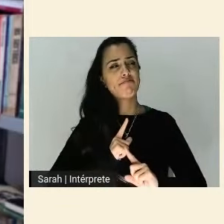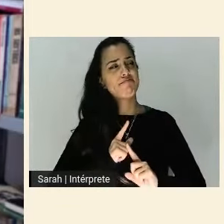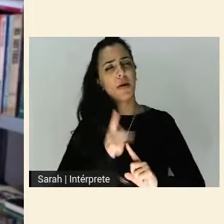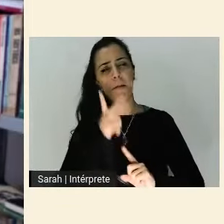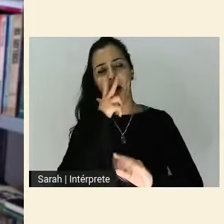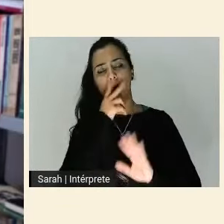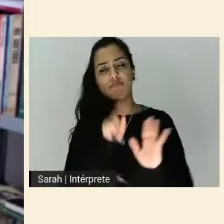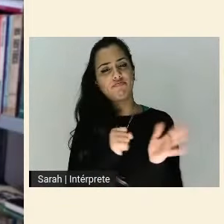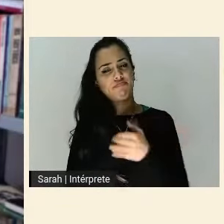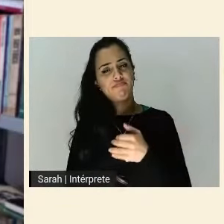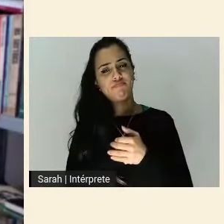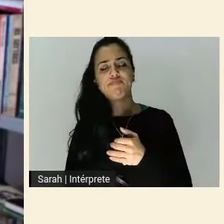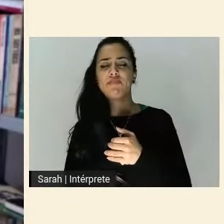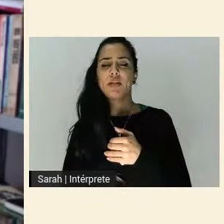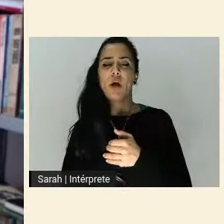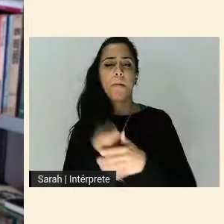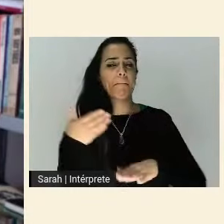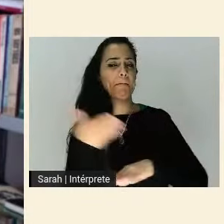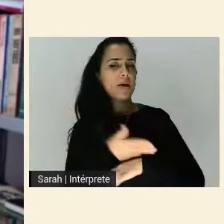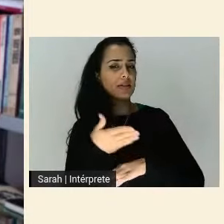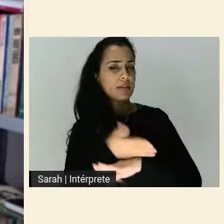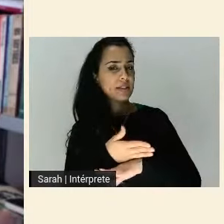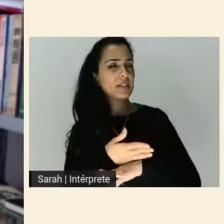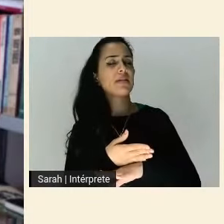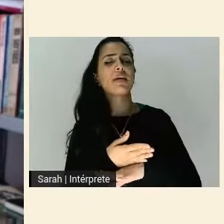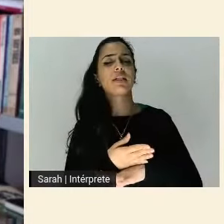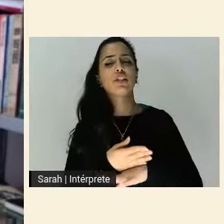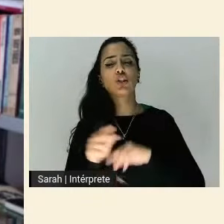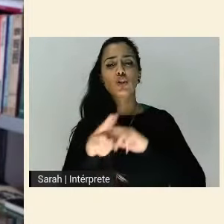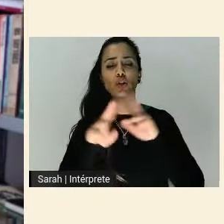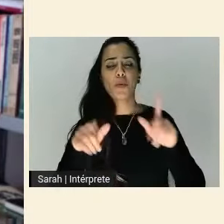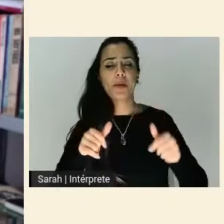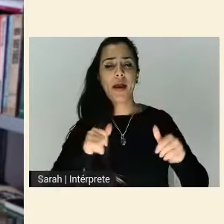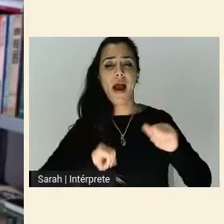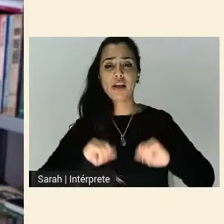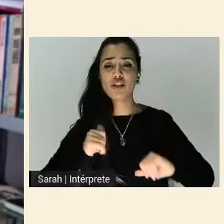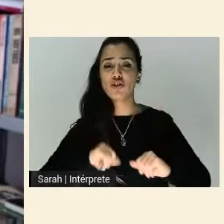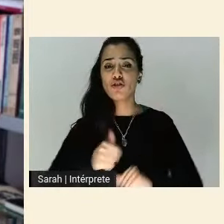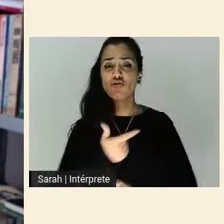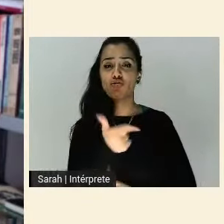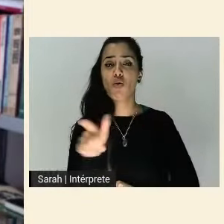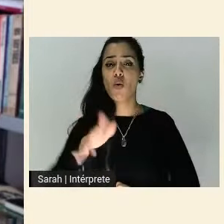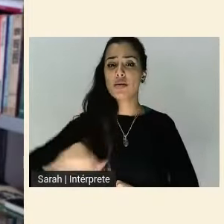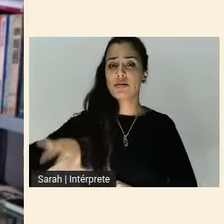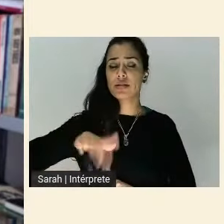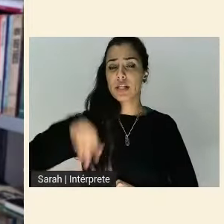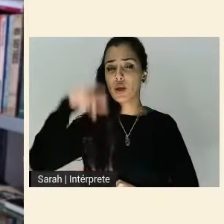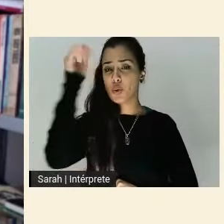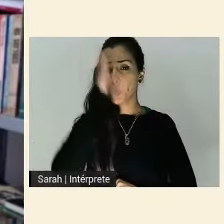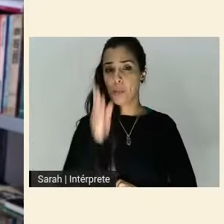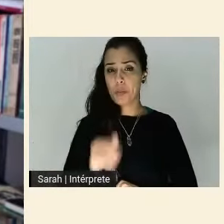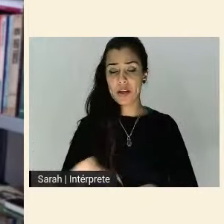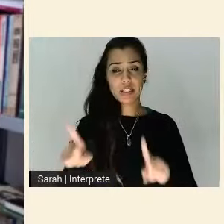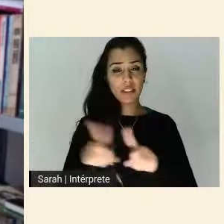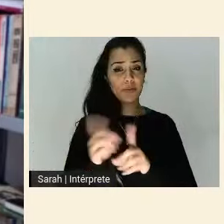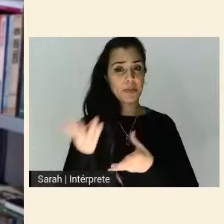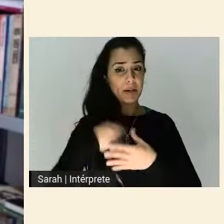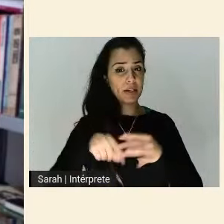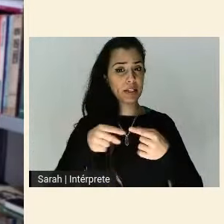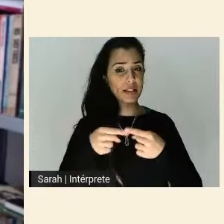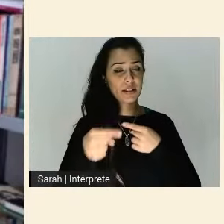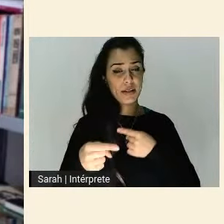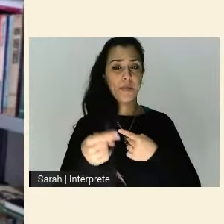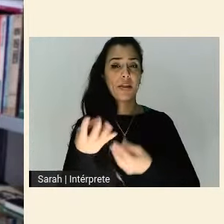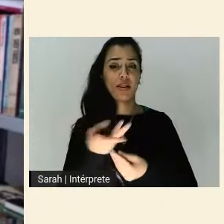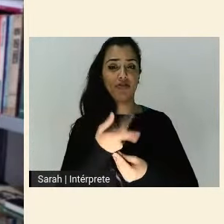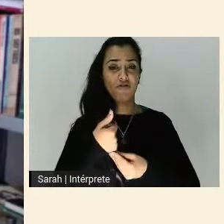né, a participação de artistas de outras áreas do Brasil, inclusive na Semana de Arte Moderna.